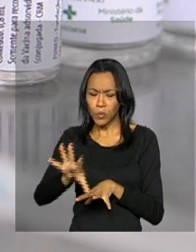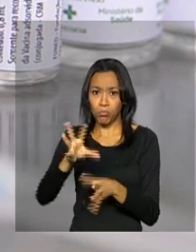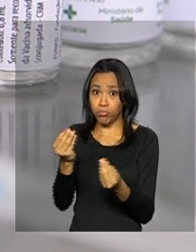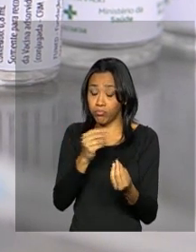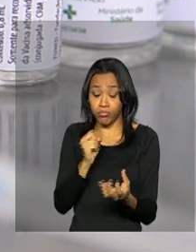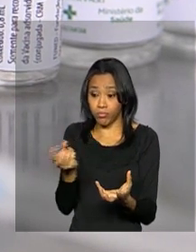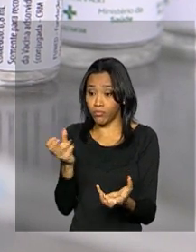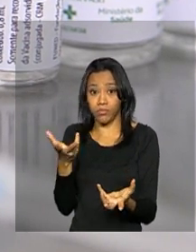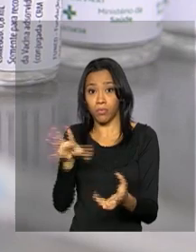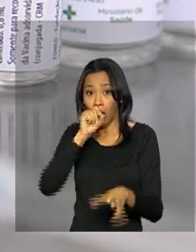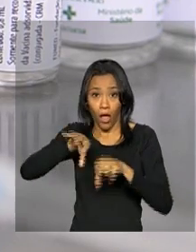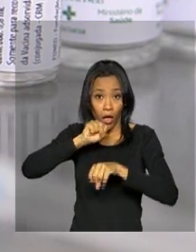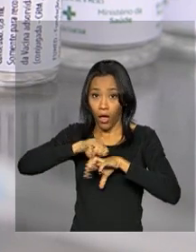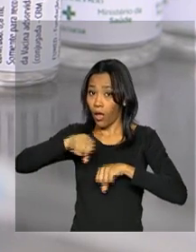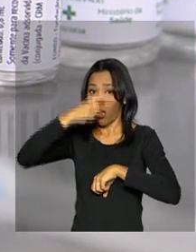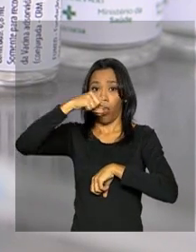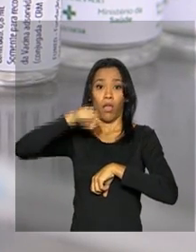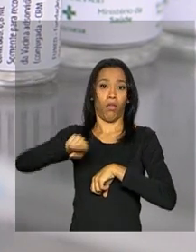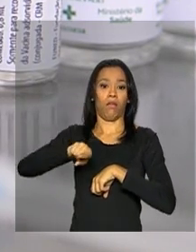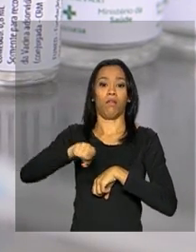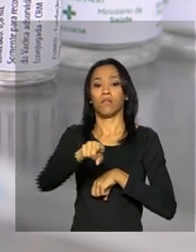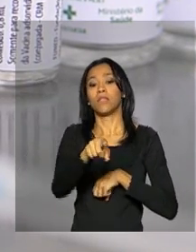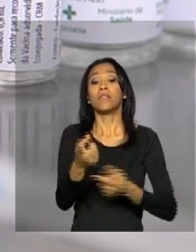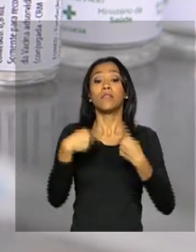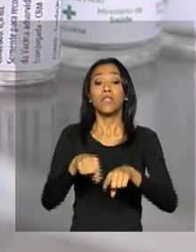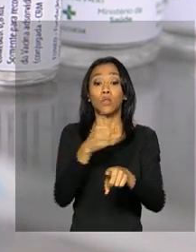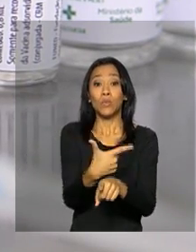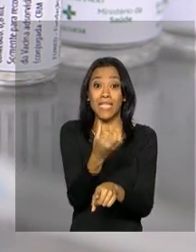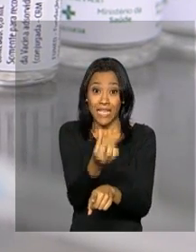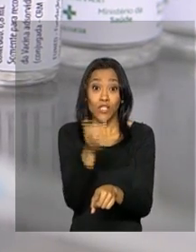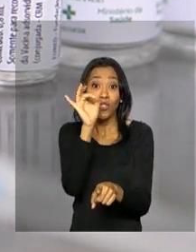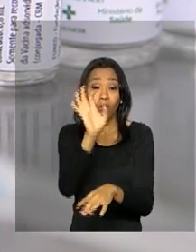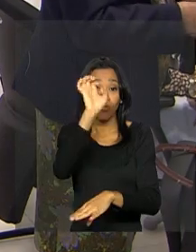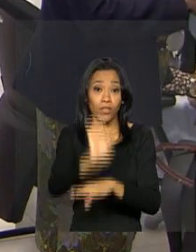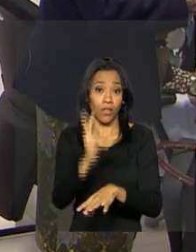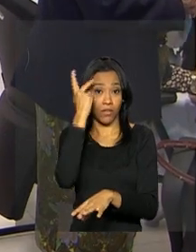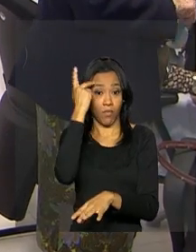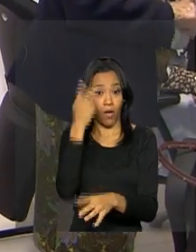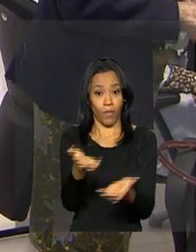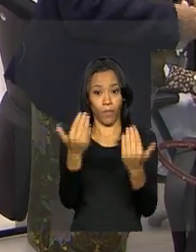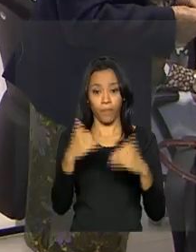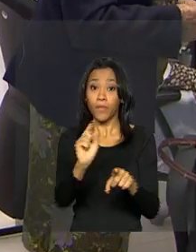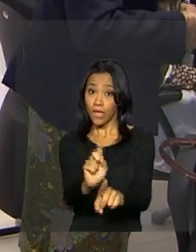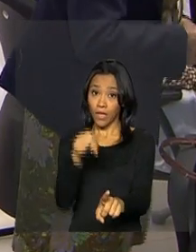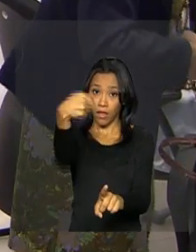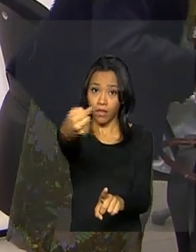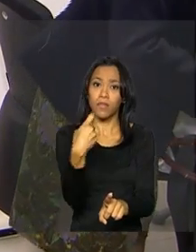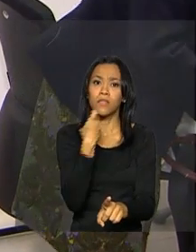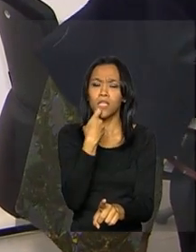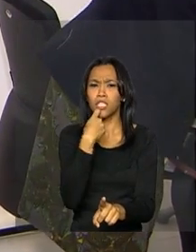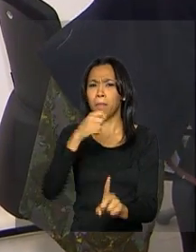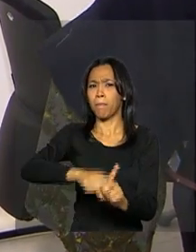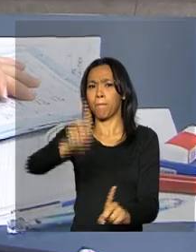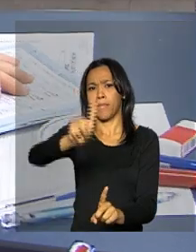com 265. Sendo 260 só no estado de São Paulo. Já a partir da próxima sexta-feira,